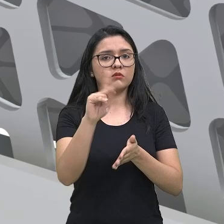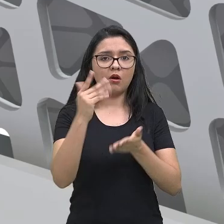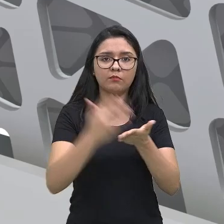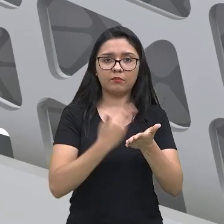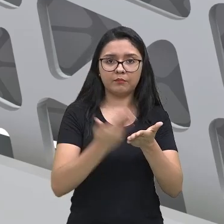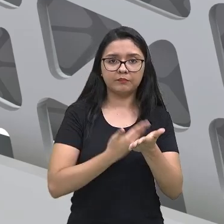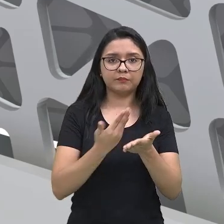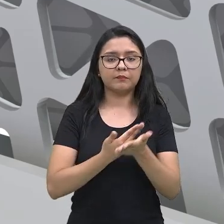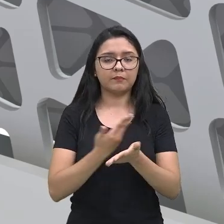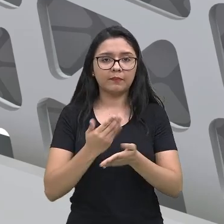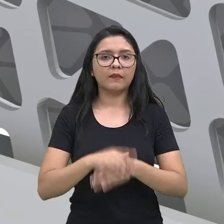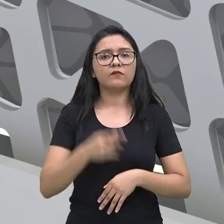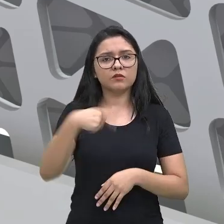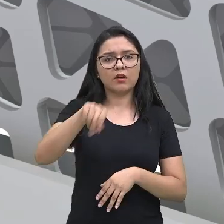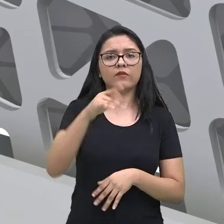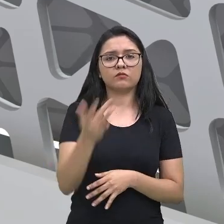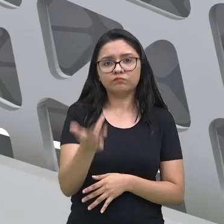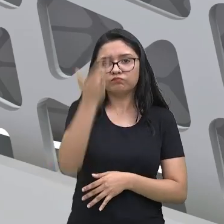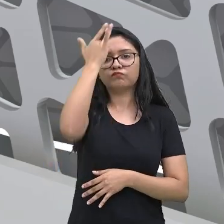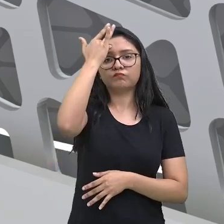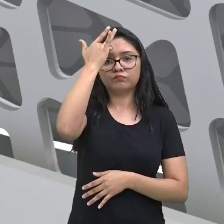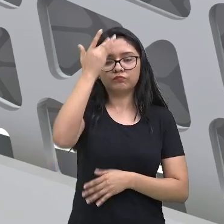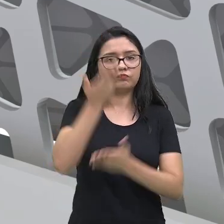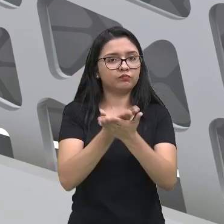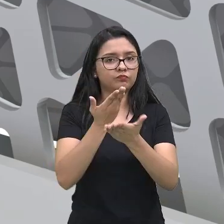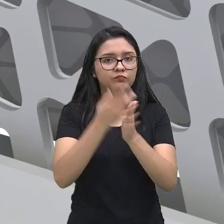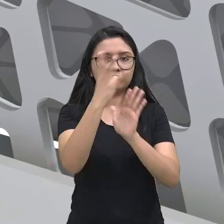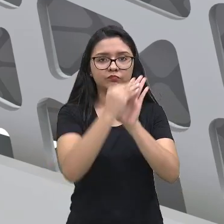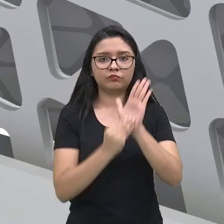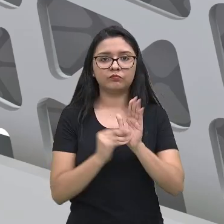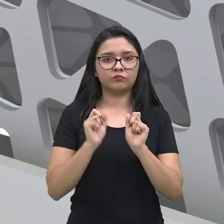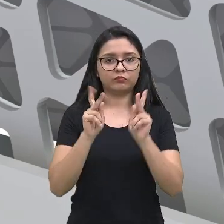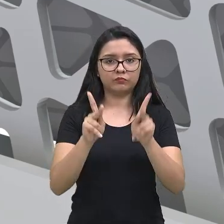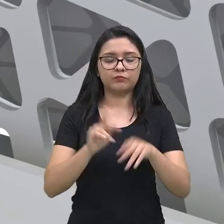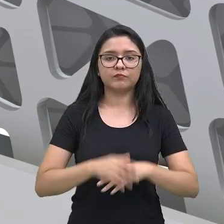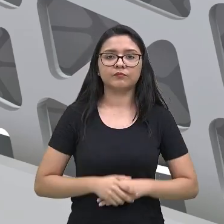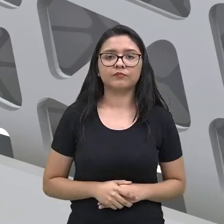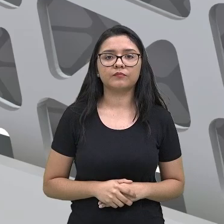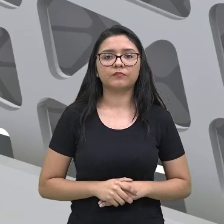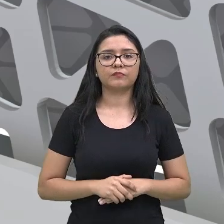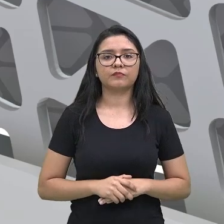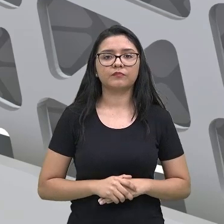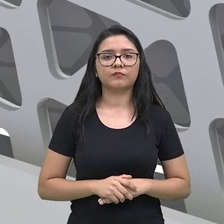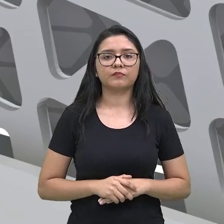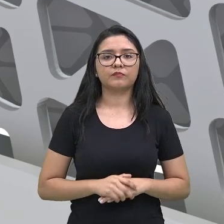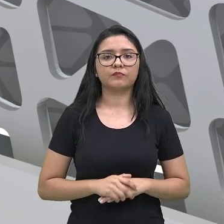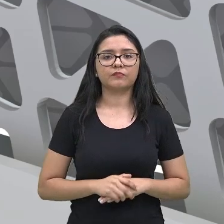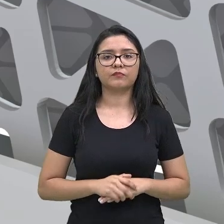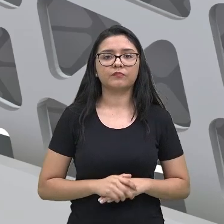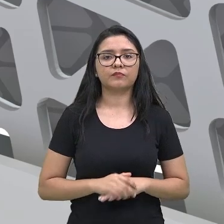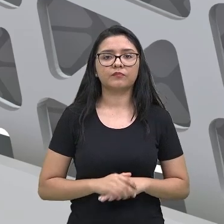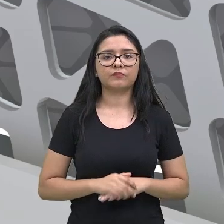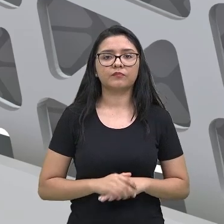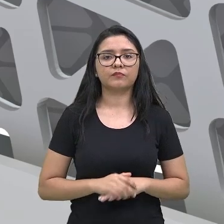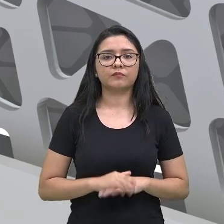porque essa é a melhor forma da gente estudar esse conteúdo, tá bom? Vamos lá, vamos para a nossa aula.